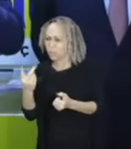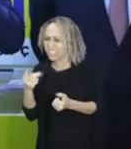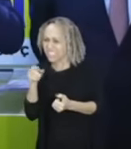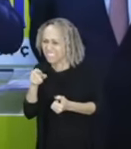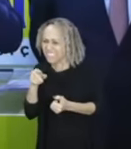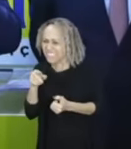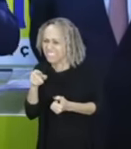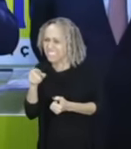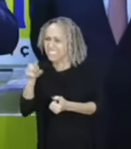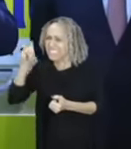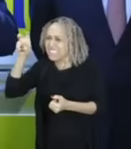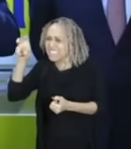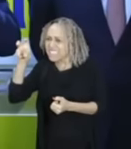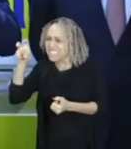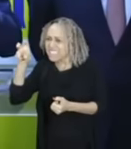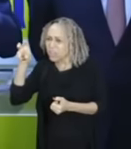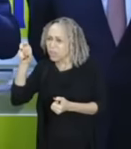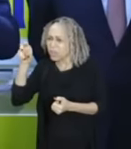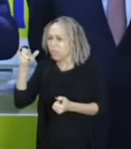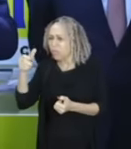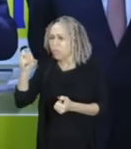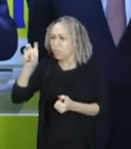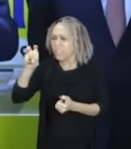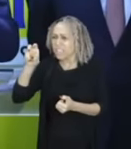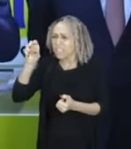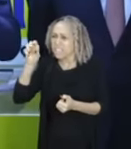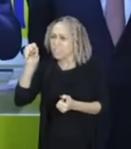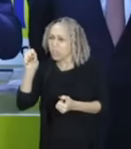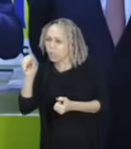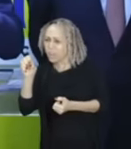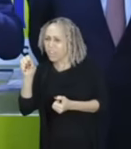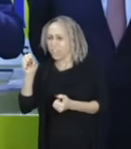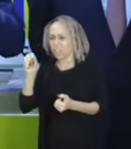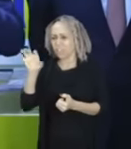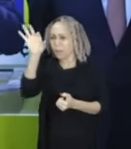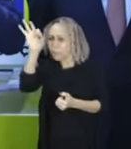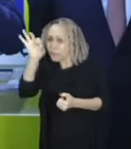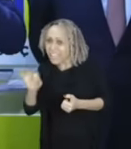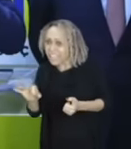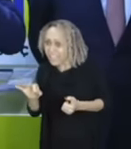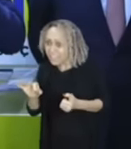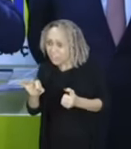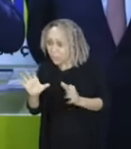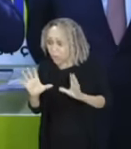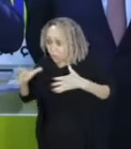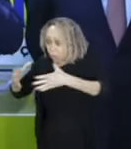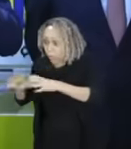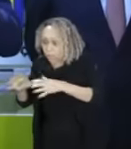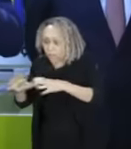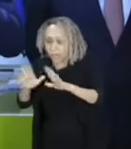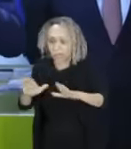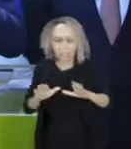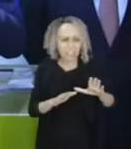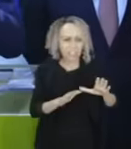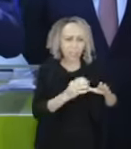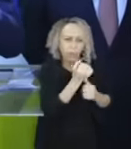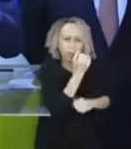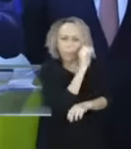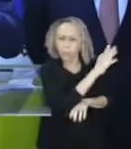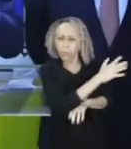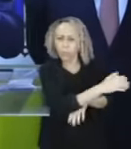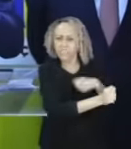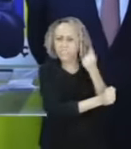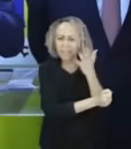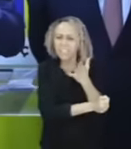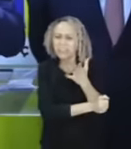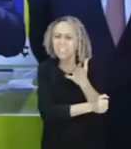o desmatamento é quase 50%. então ele é de uma gravidade impressionante e